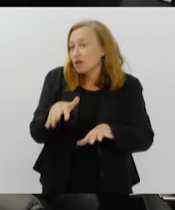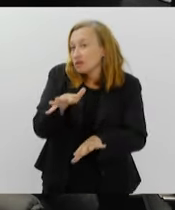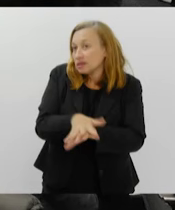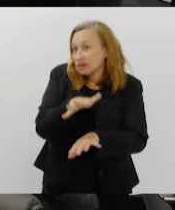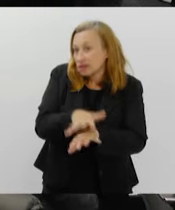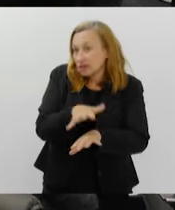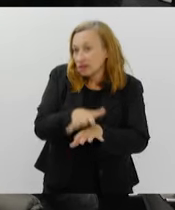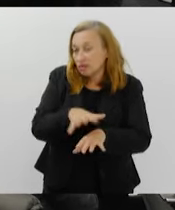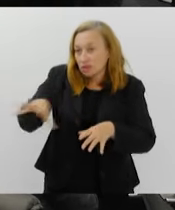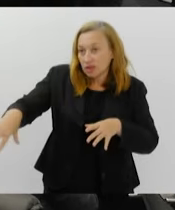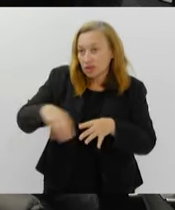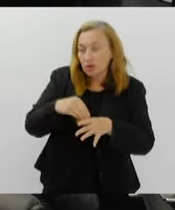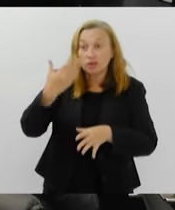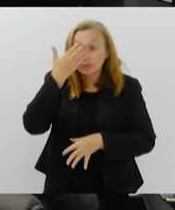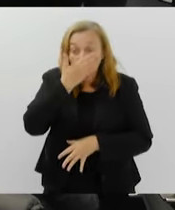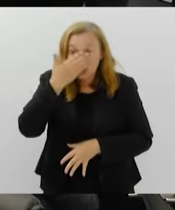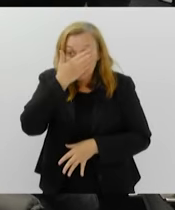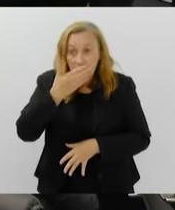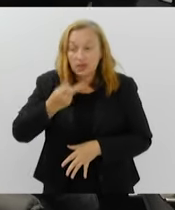in